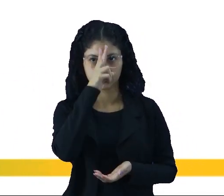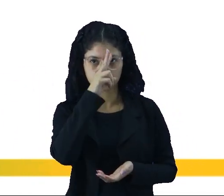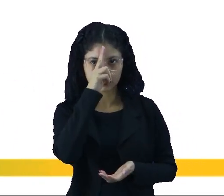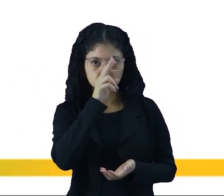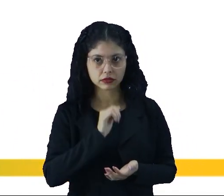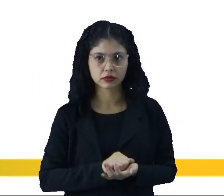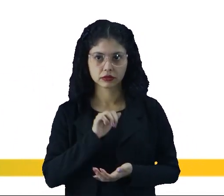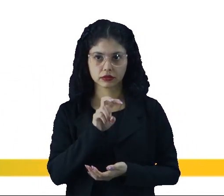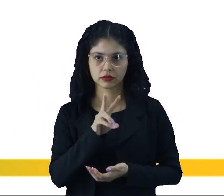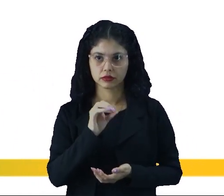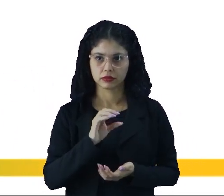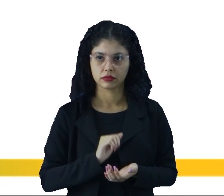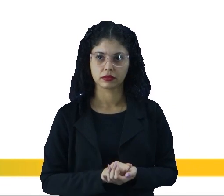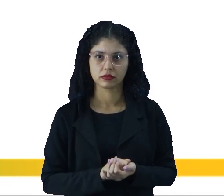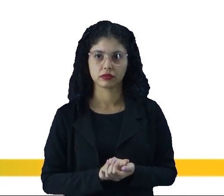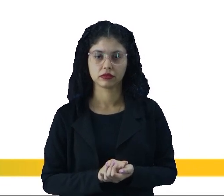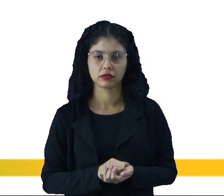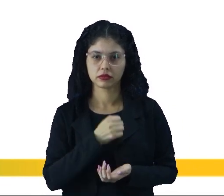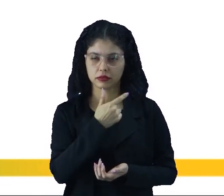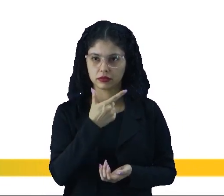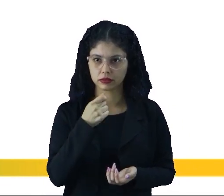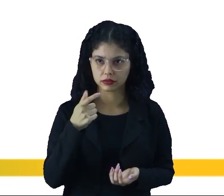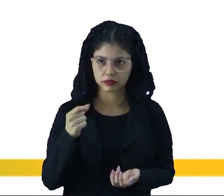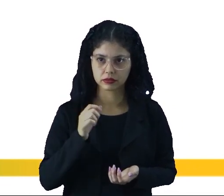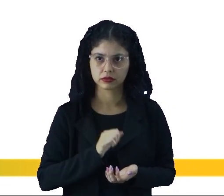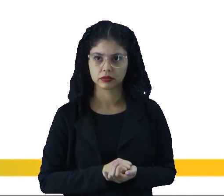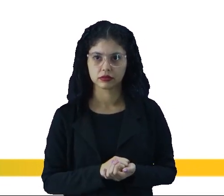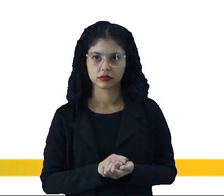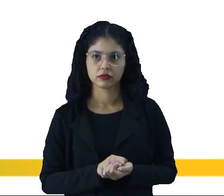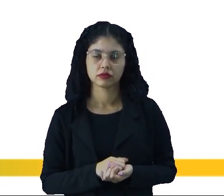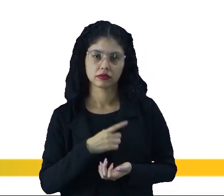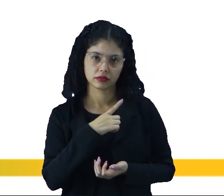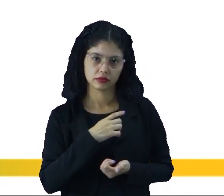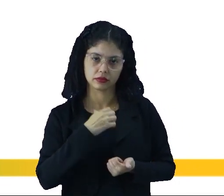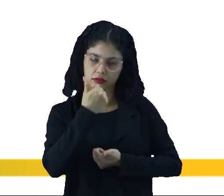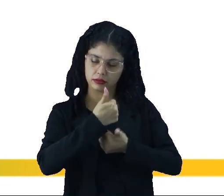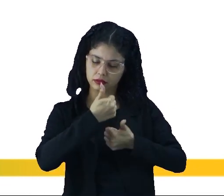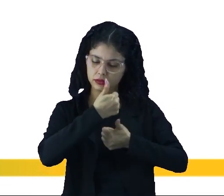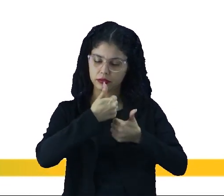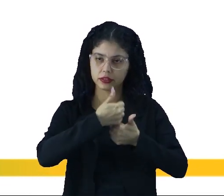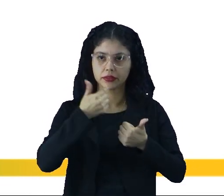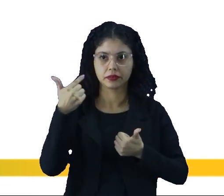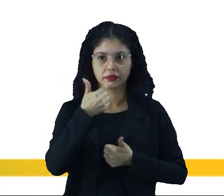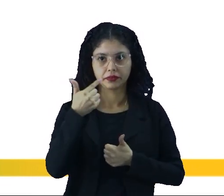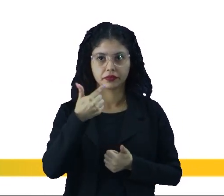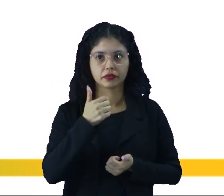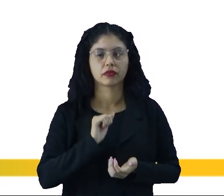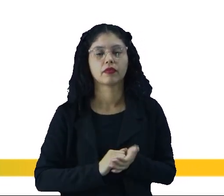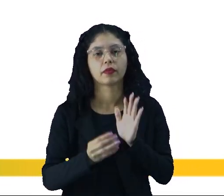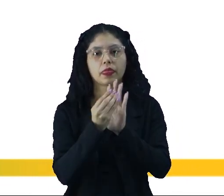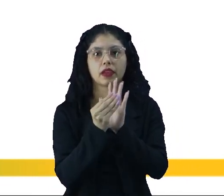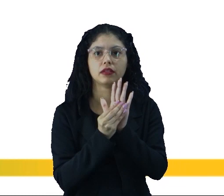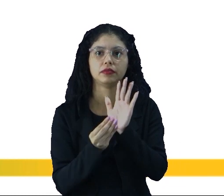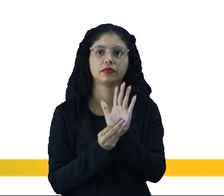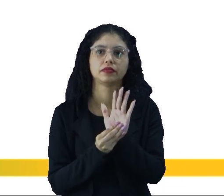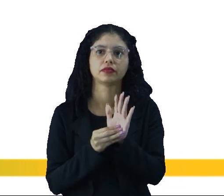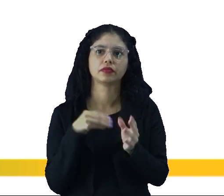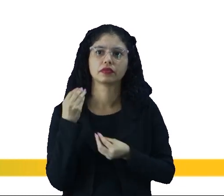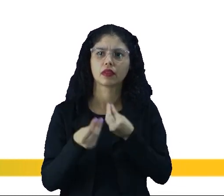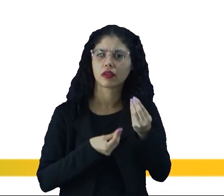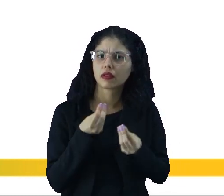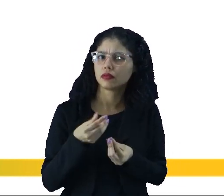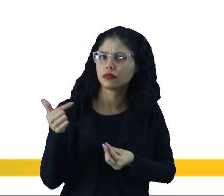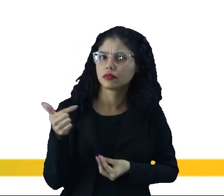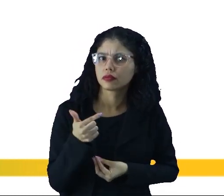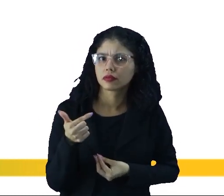Lembre que o V0 vezes t vale 200. Então a gente coloca ali na segunda equação esse dado. E como é que vai ficar a